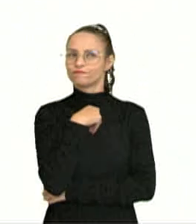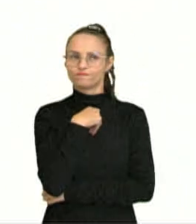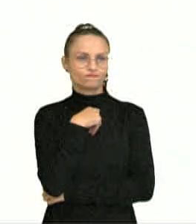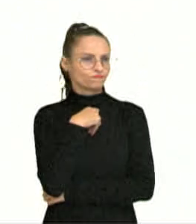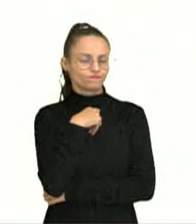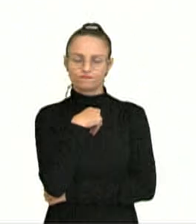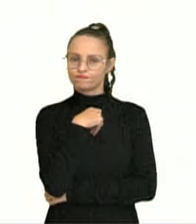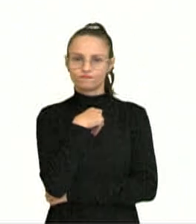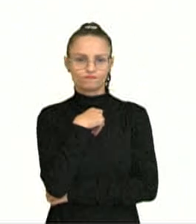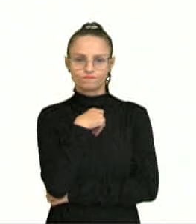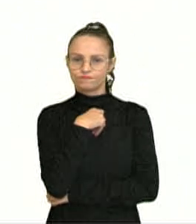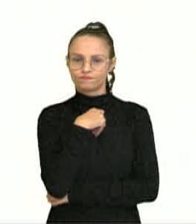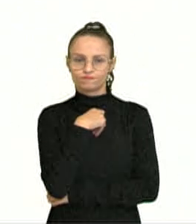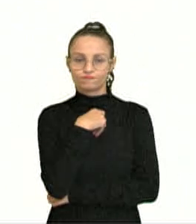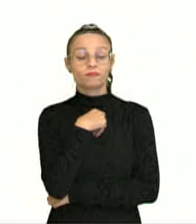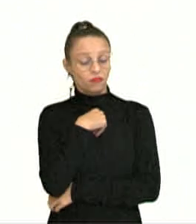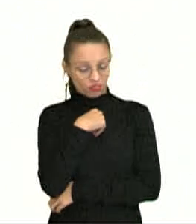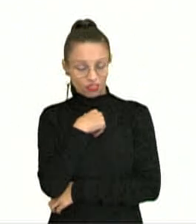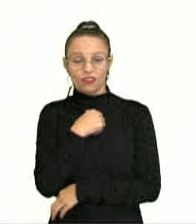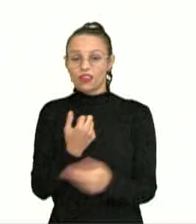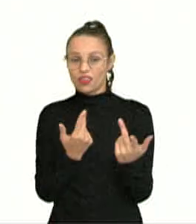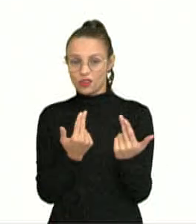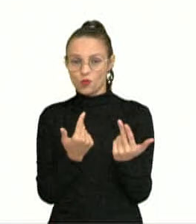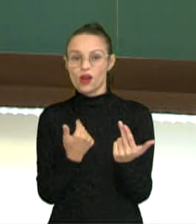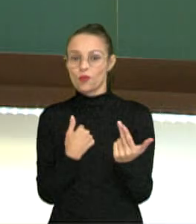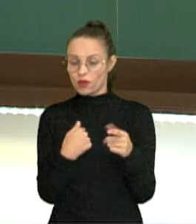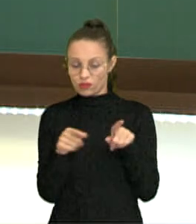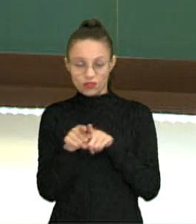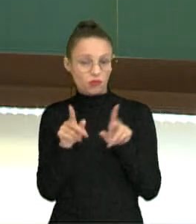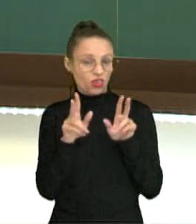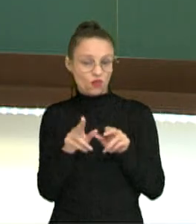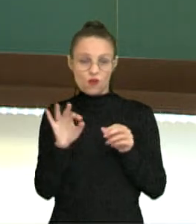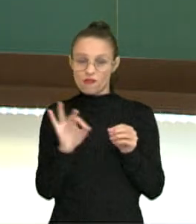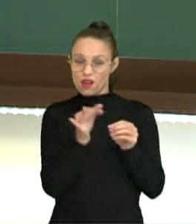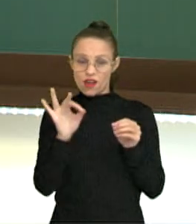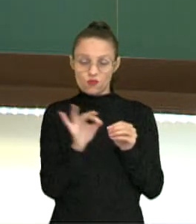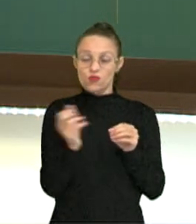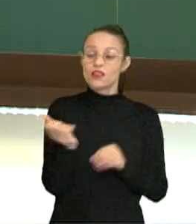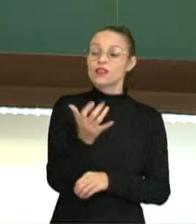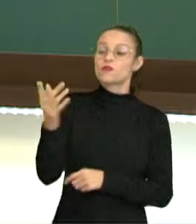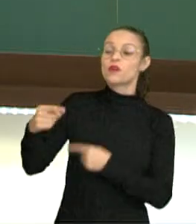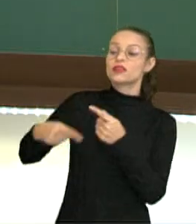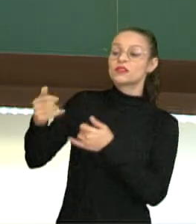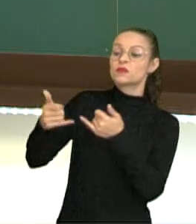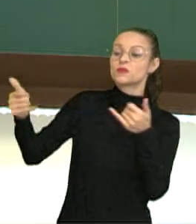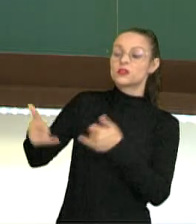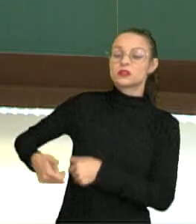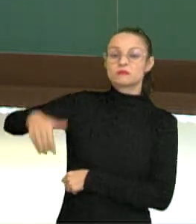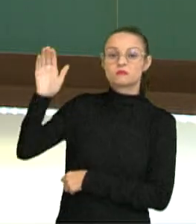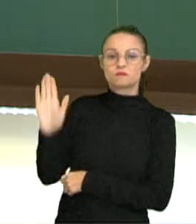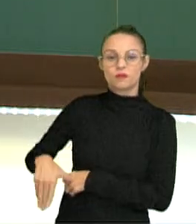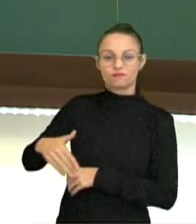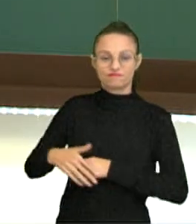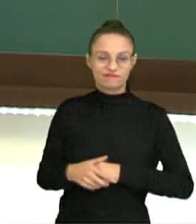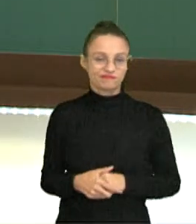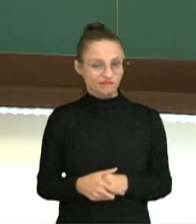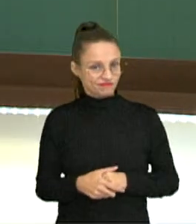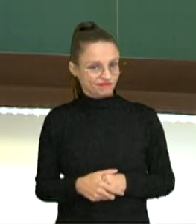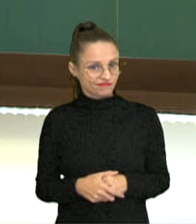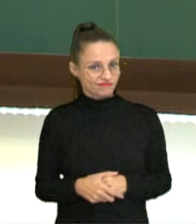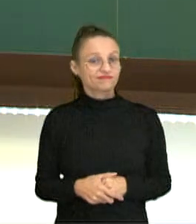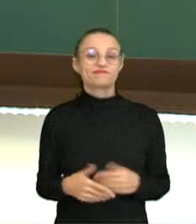cabeça: também eu tenho servido de agulha a muita linha ordinária. Então,